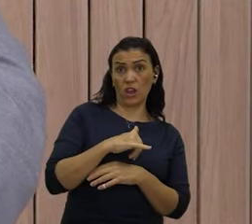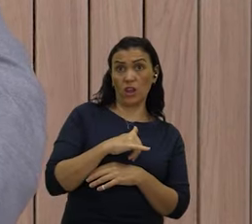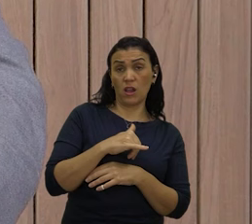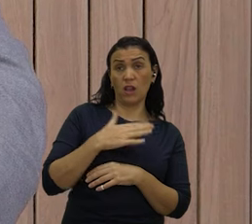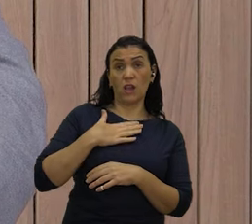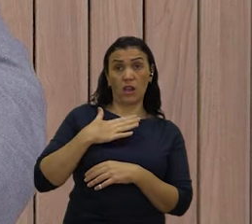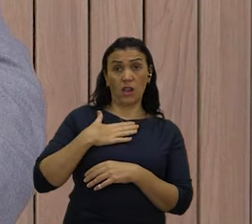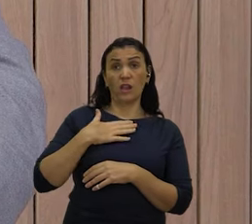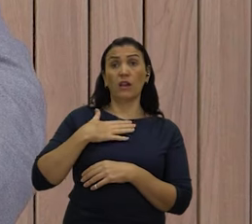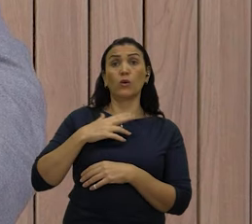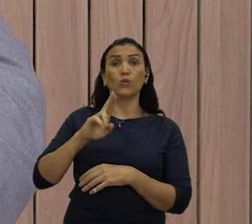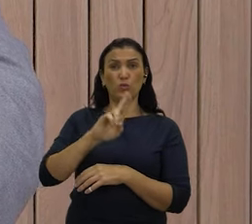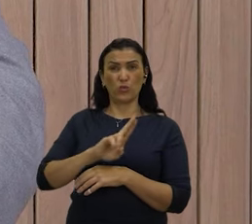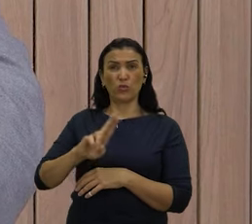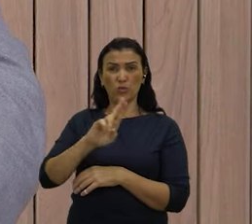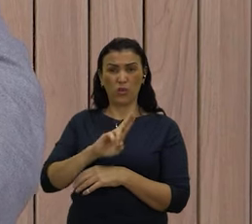usuário